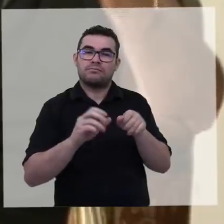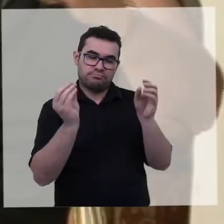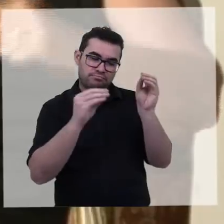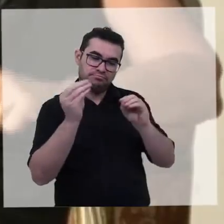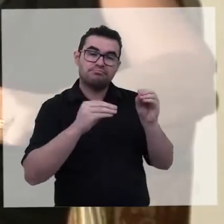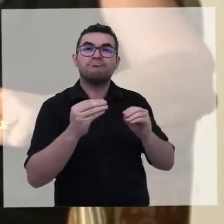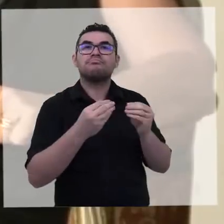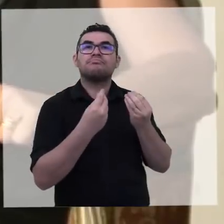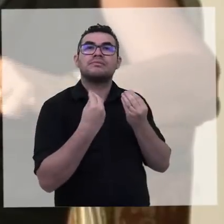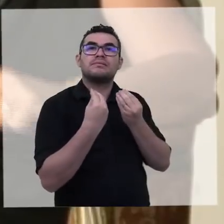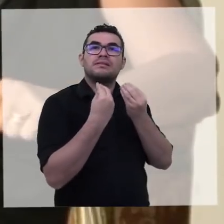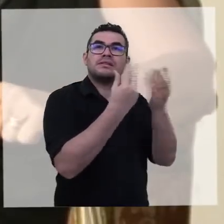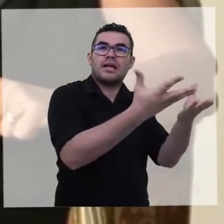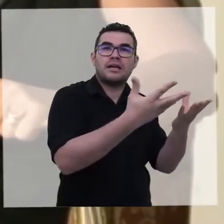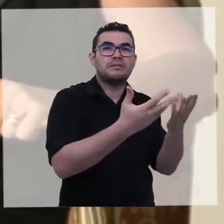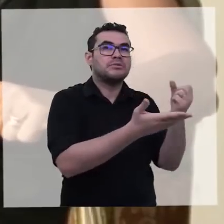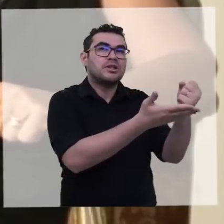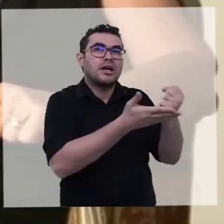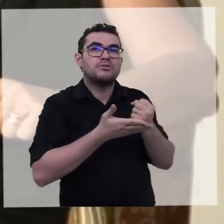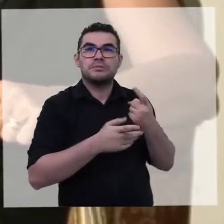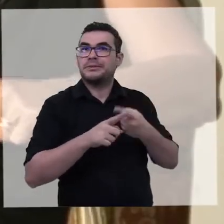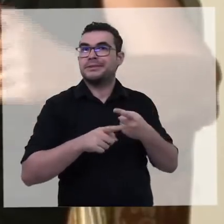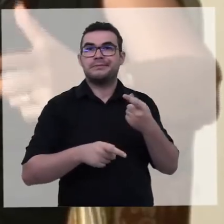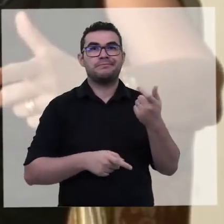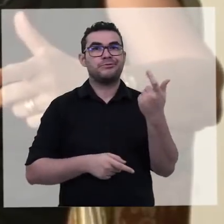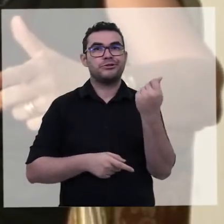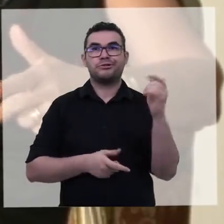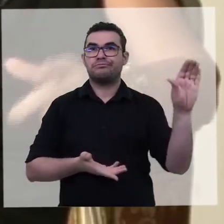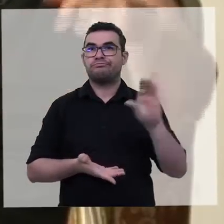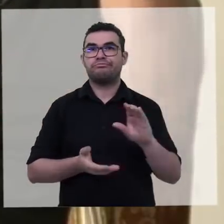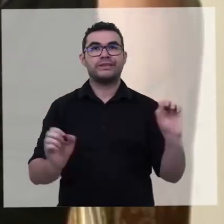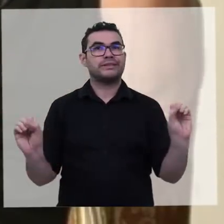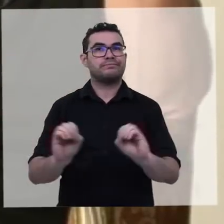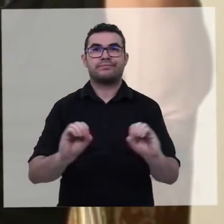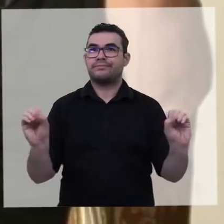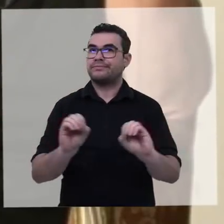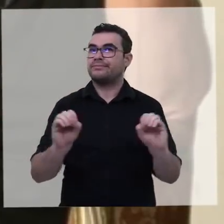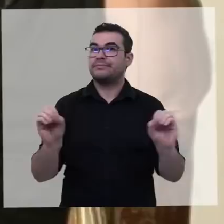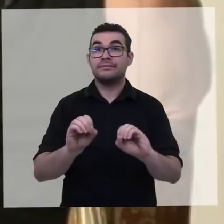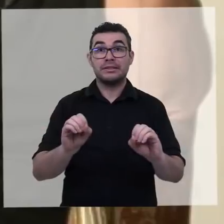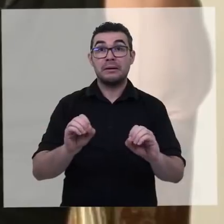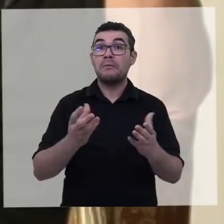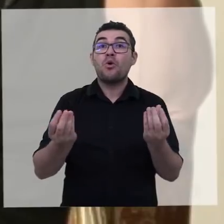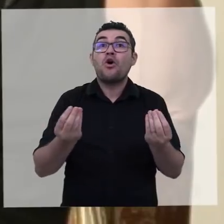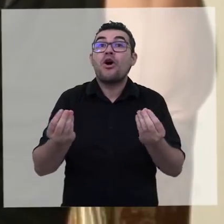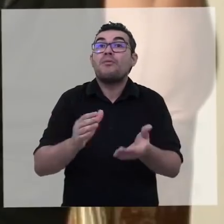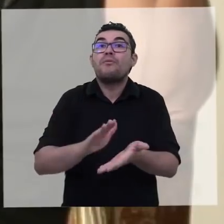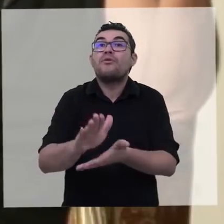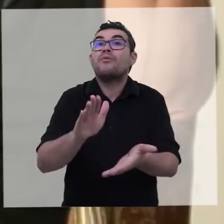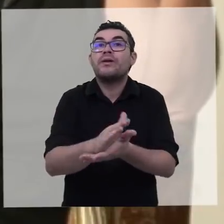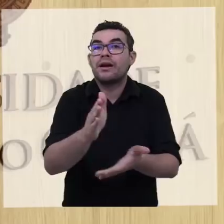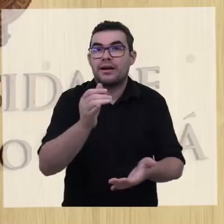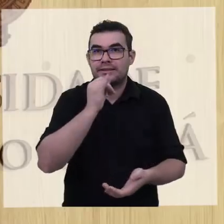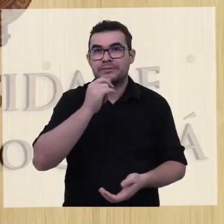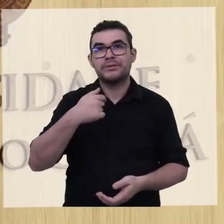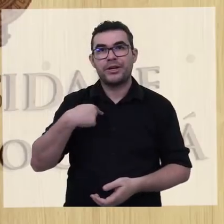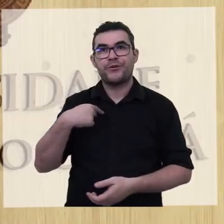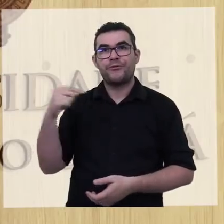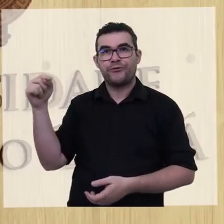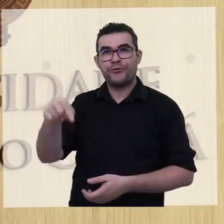revista não tinha dinheiro para nada. Para se publicar a revista, eu vim aqui para a